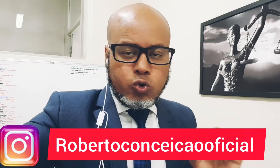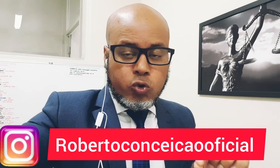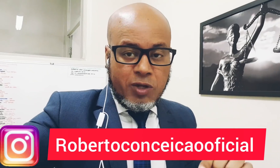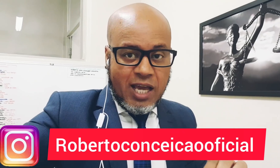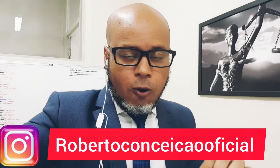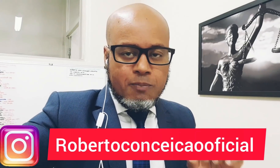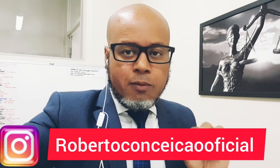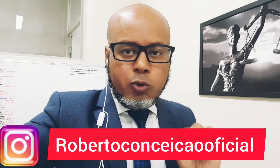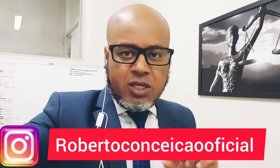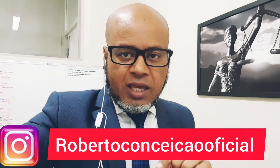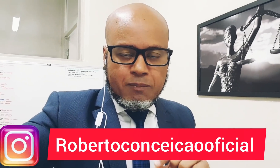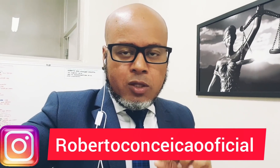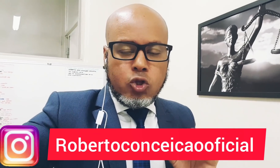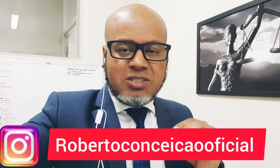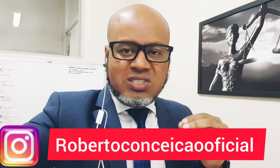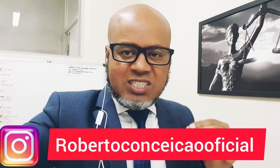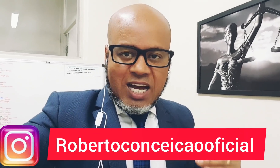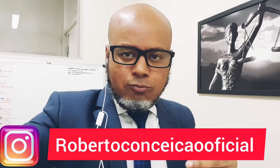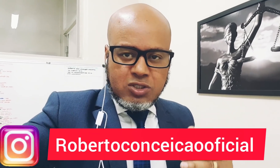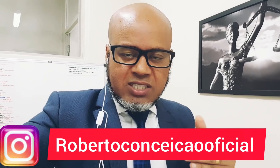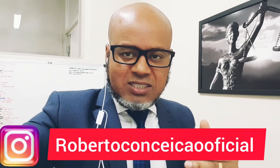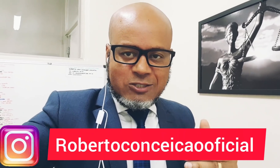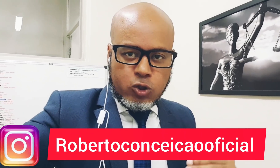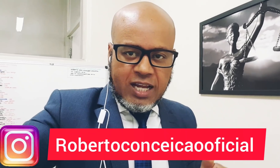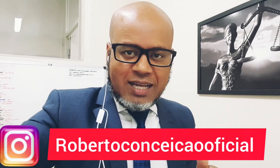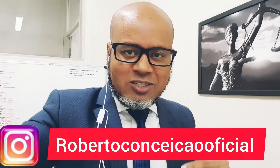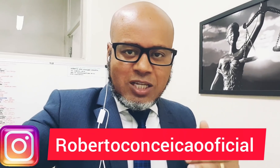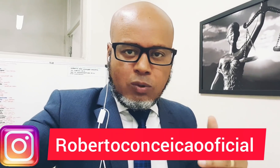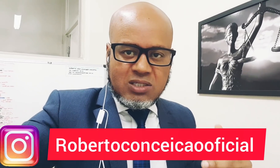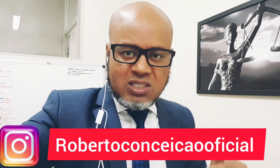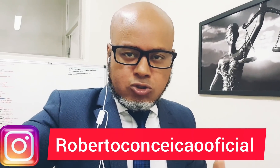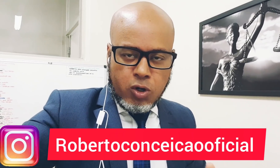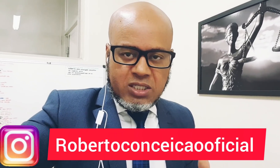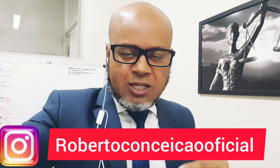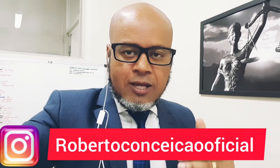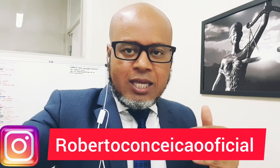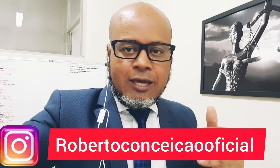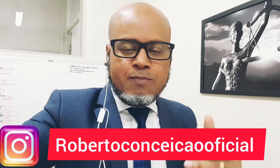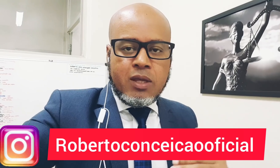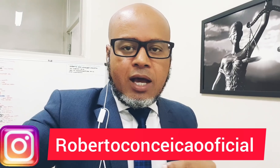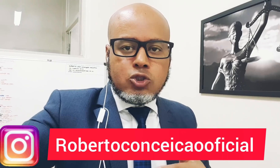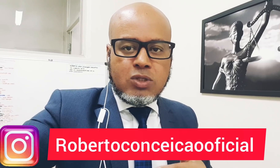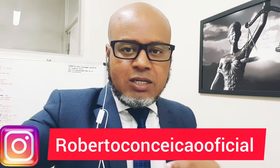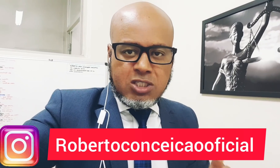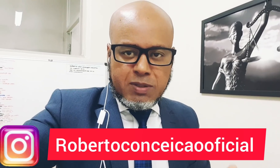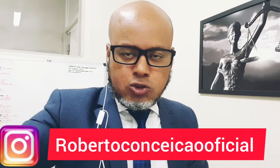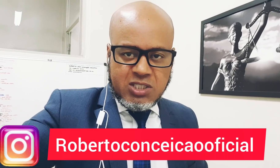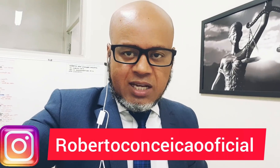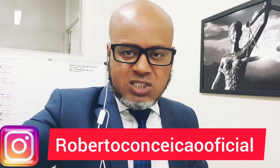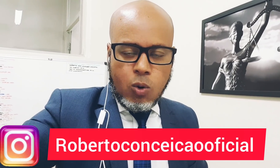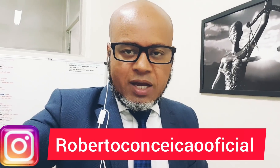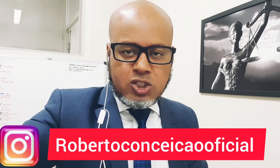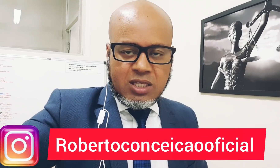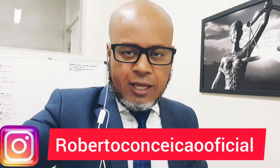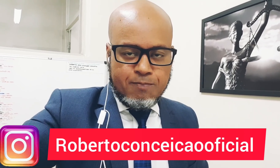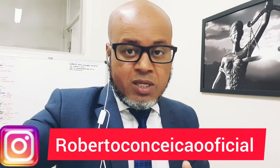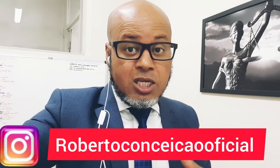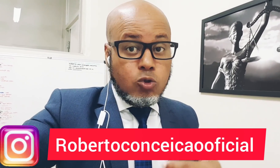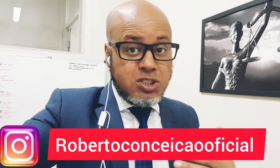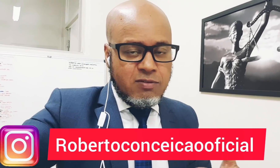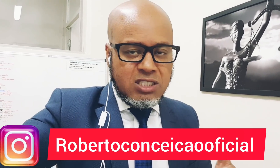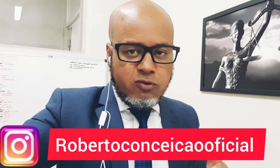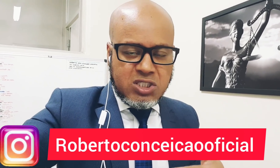veja o tutorial. Porque nós estamos nessa jornada de atualizações e ajudando as pessoas em relação ao Caixa